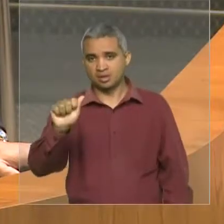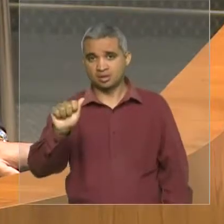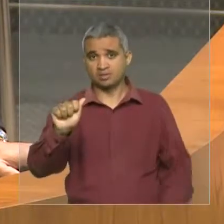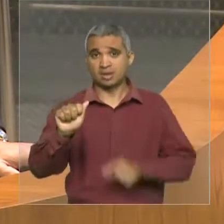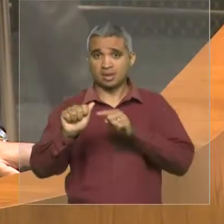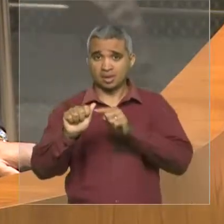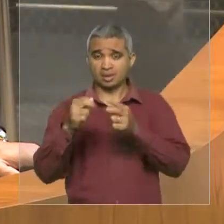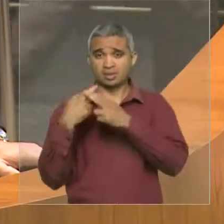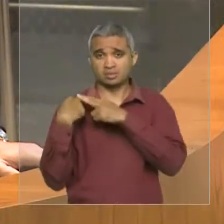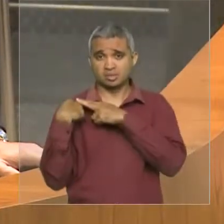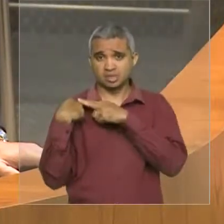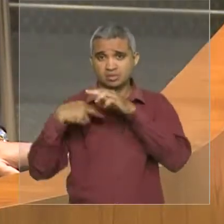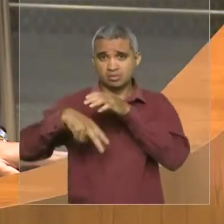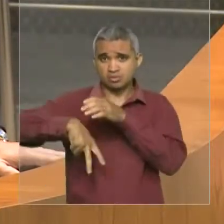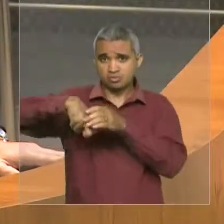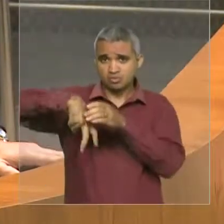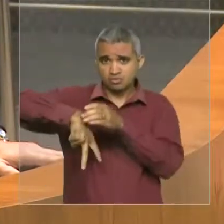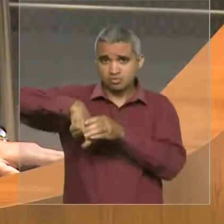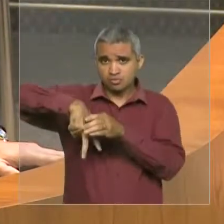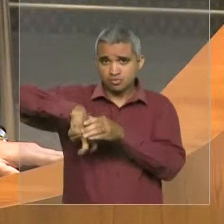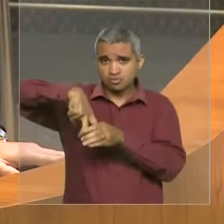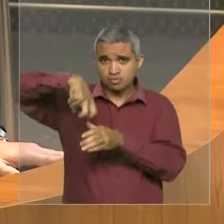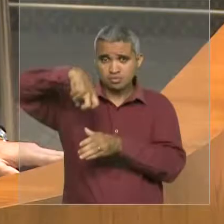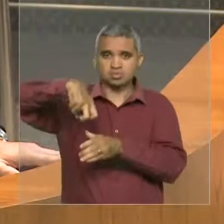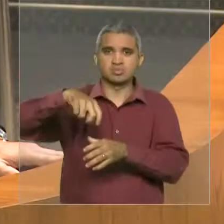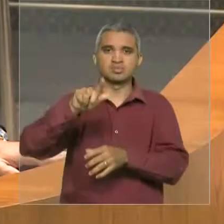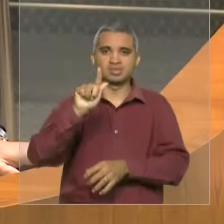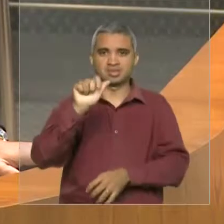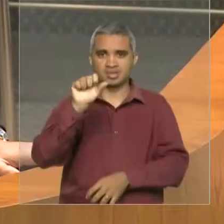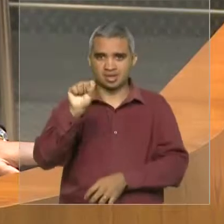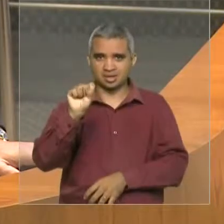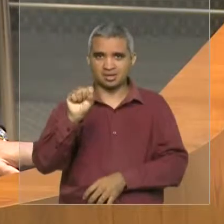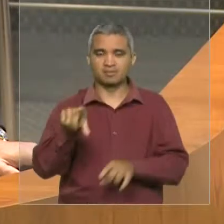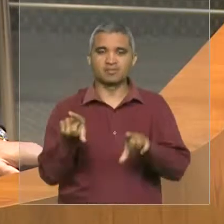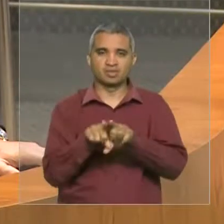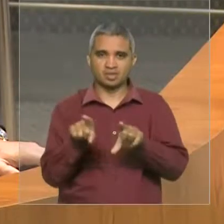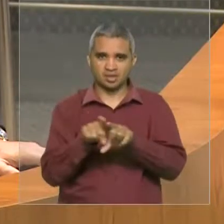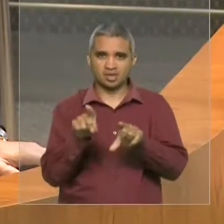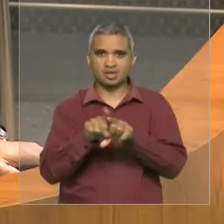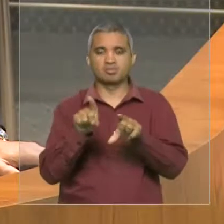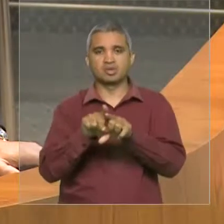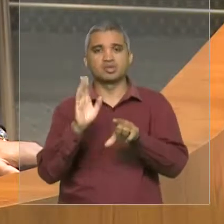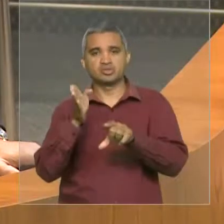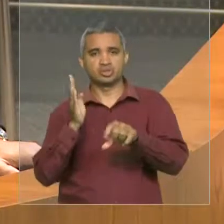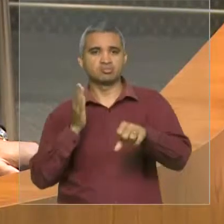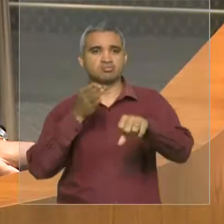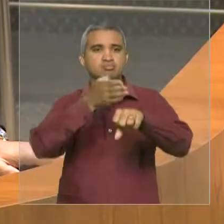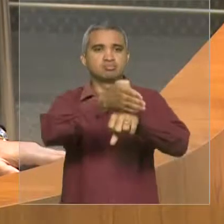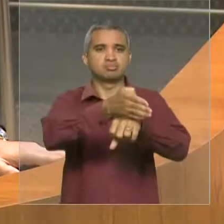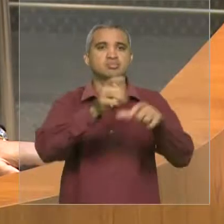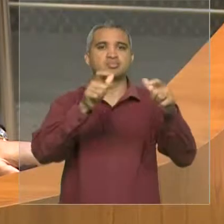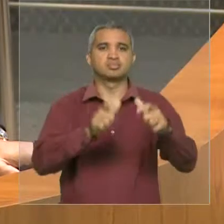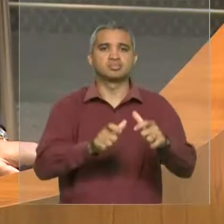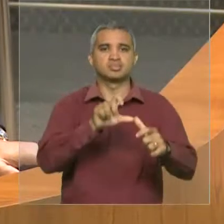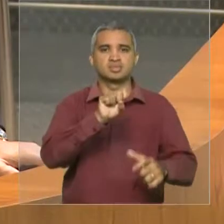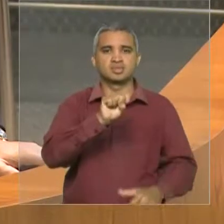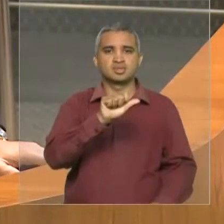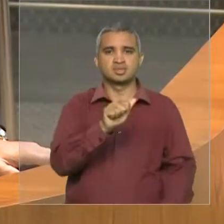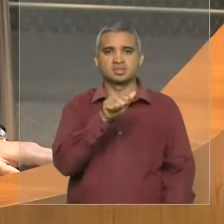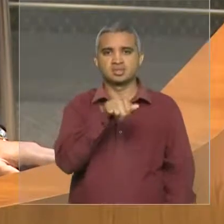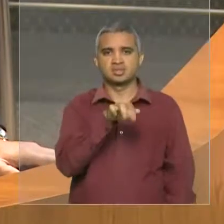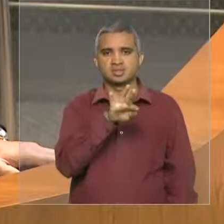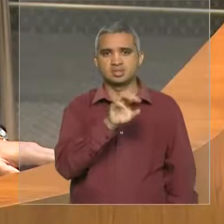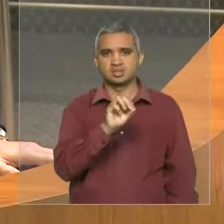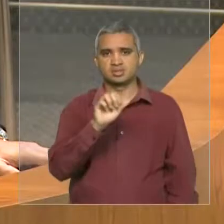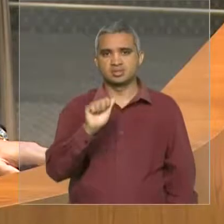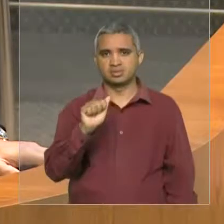Já estivemos em Santo Antônio dos Lopes, onde fica o complexo do Parnaíba, onde lá é